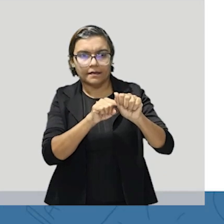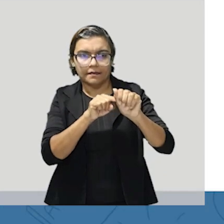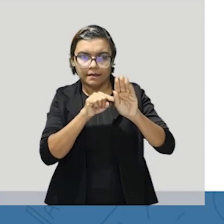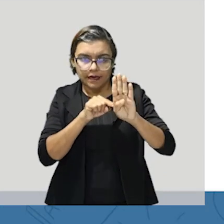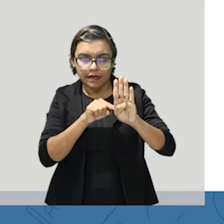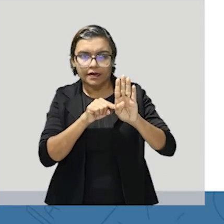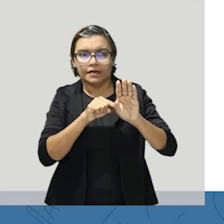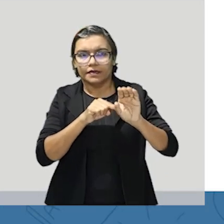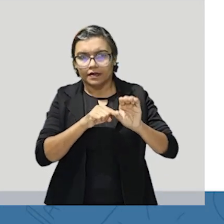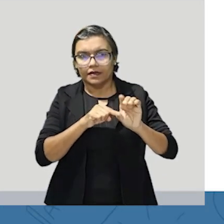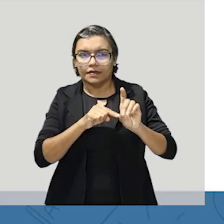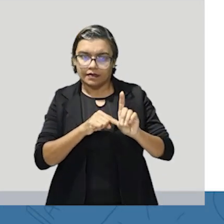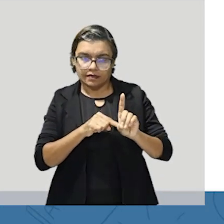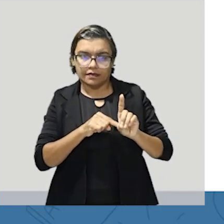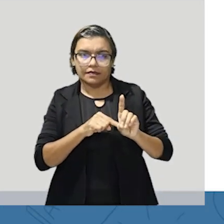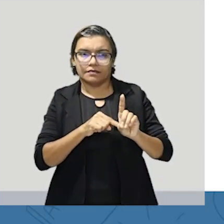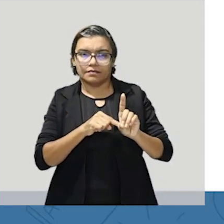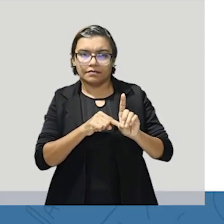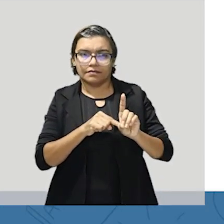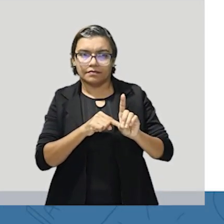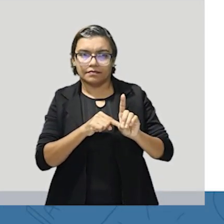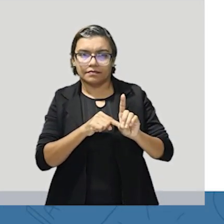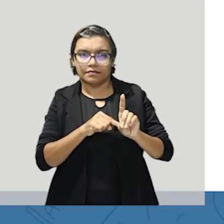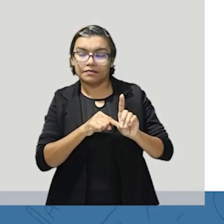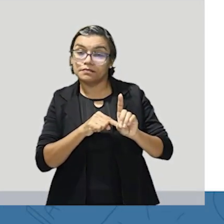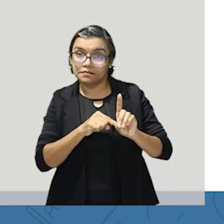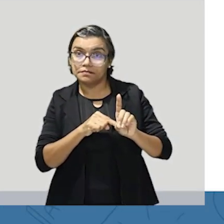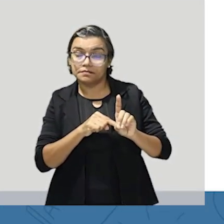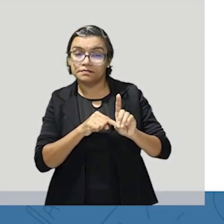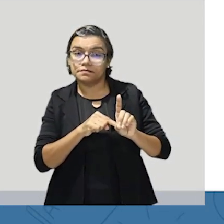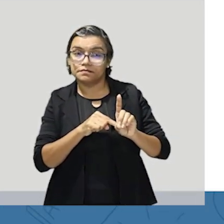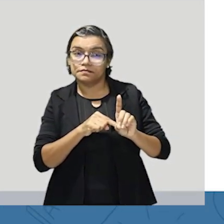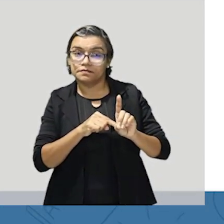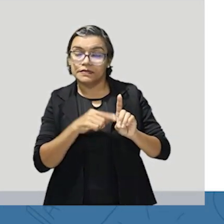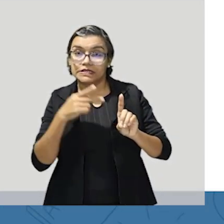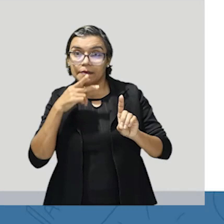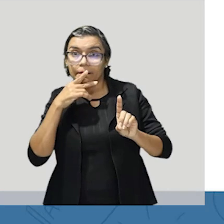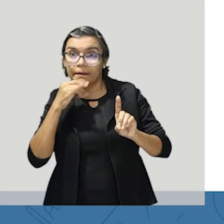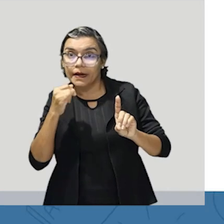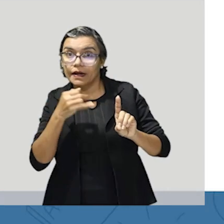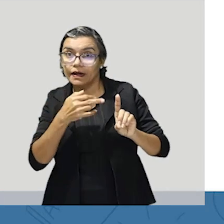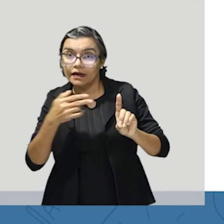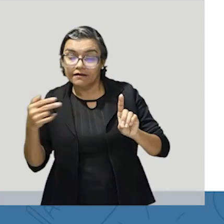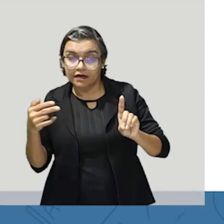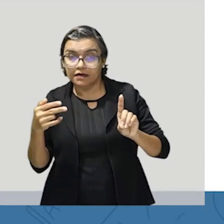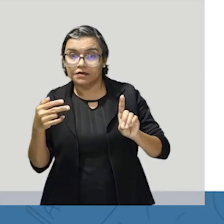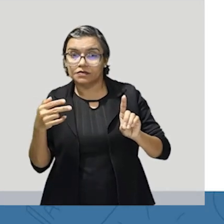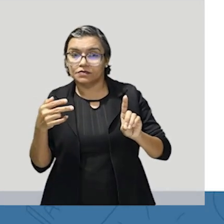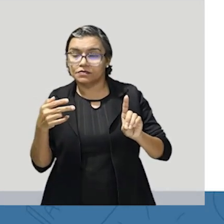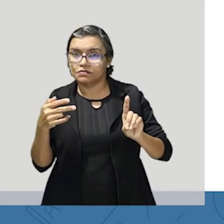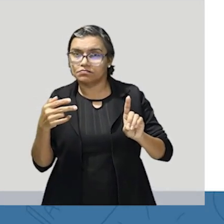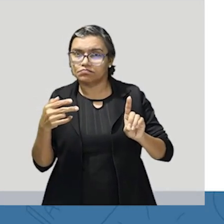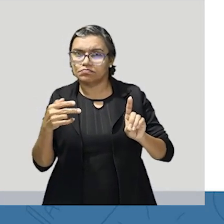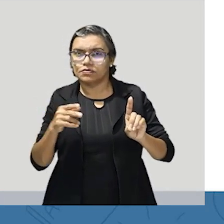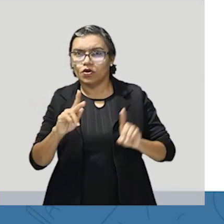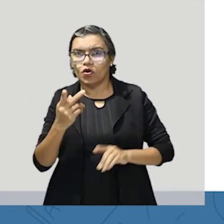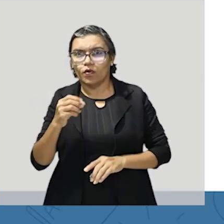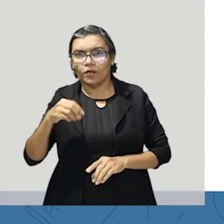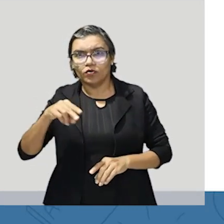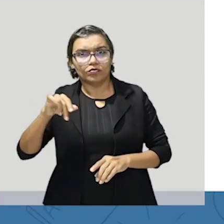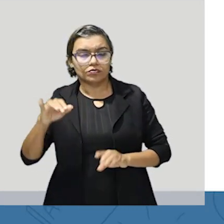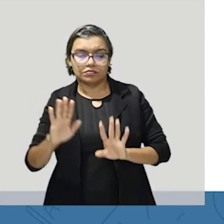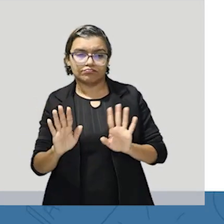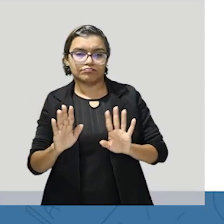sim tem pais homônios tem o que que é o mesmo nome mas não é essa a crítica não é essa intenção do